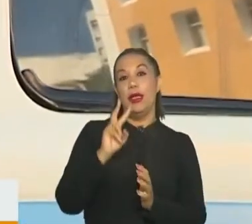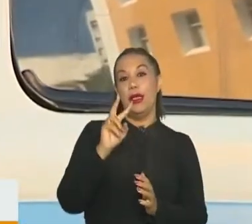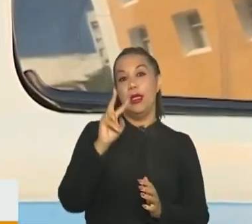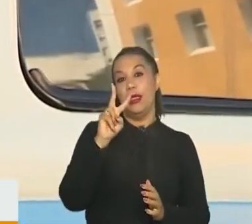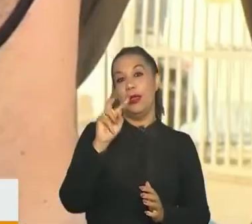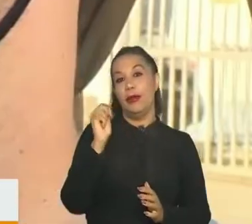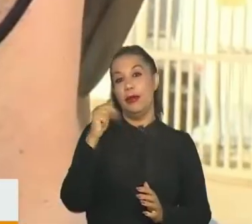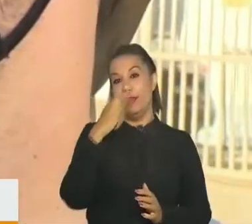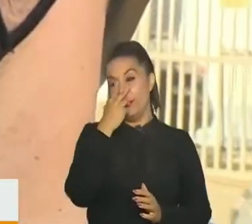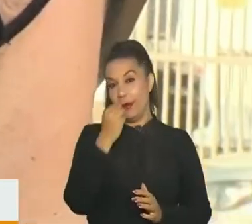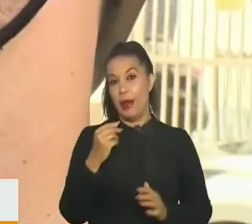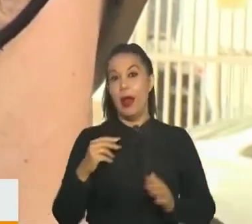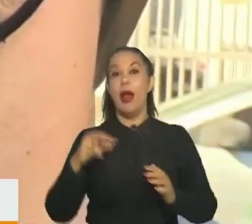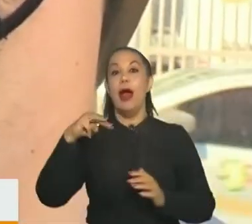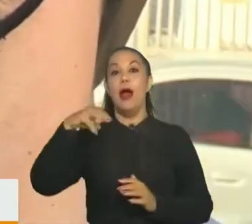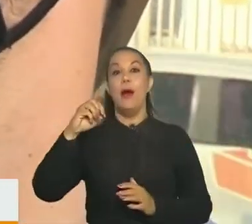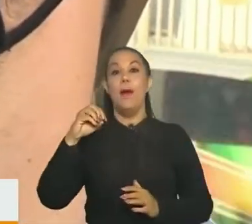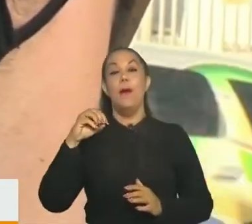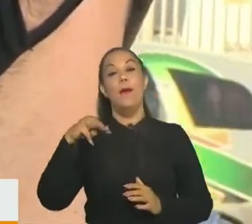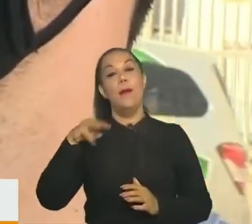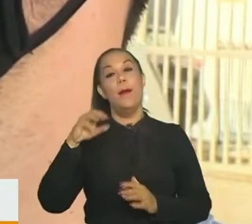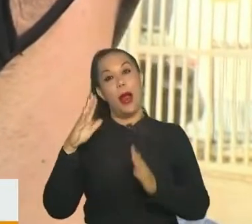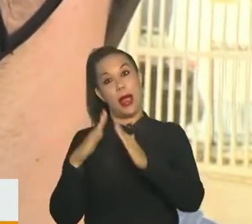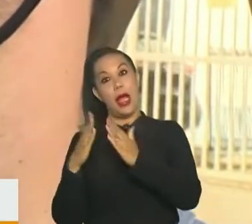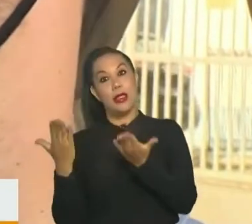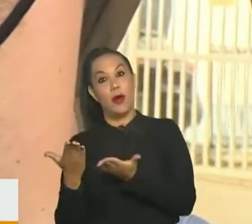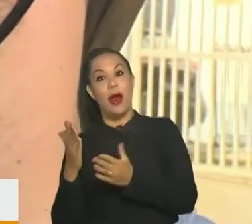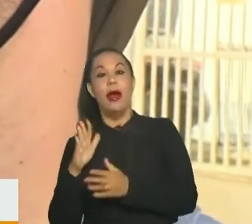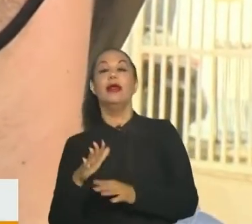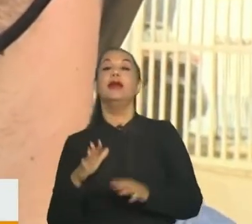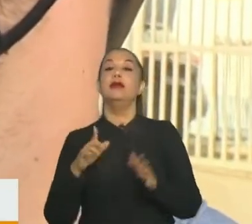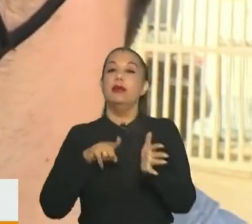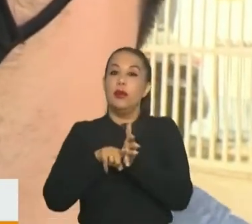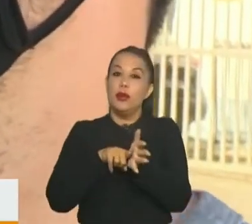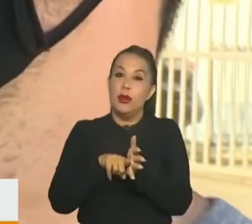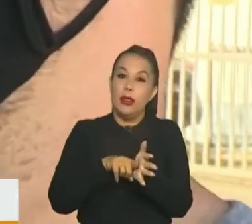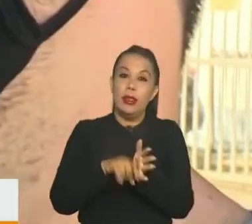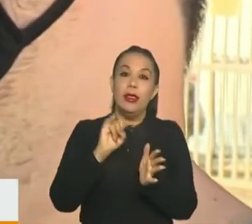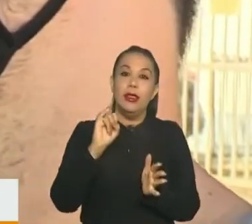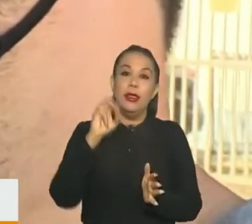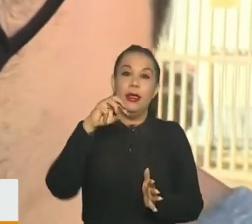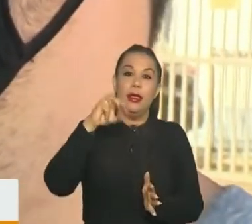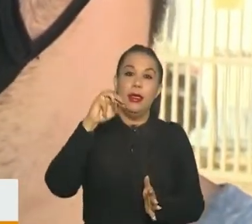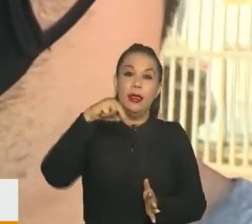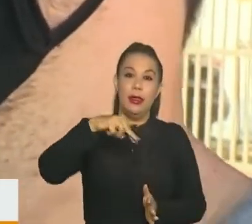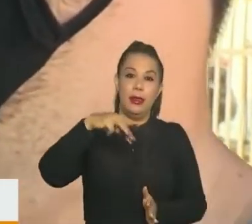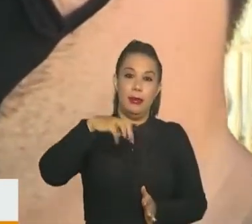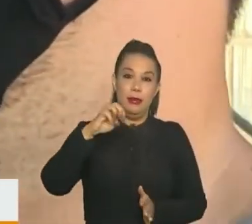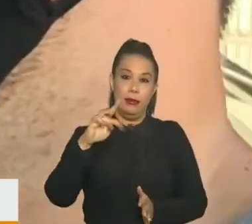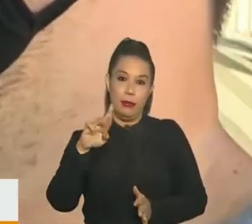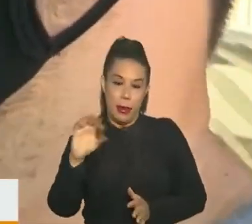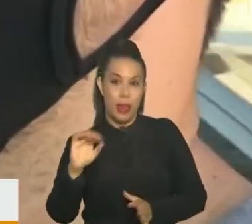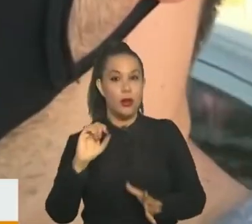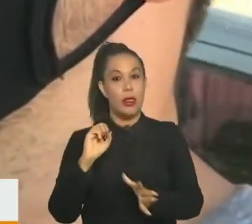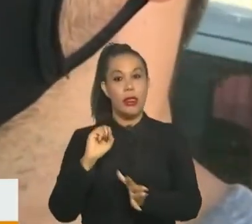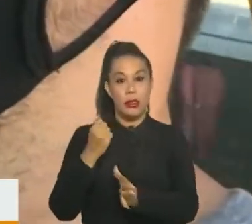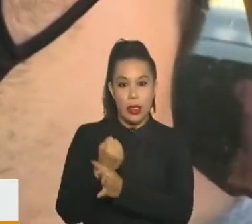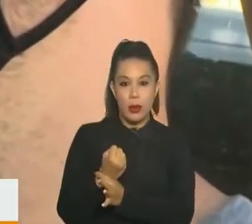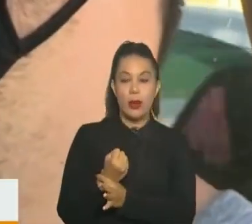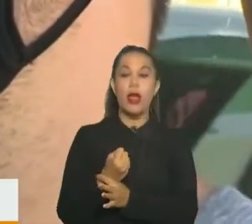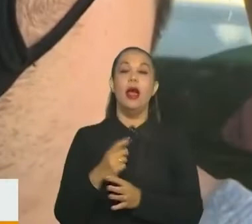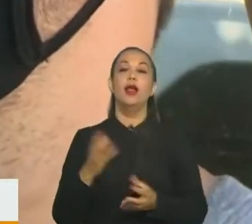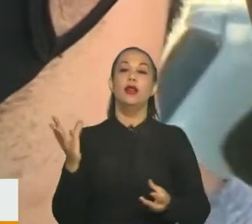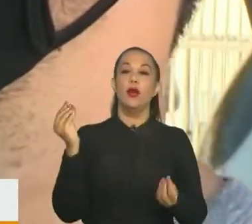para motocasa. Para fazer isso, a gente teve que passar por uma vistoria do Inmetro, onde ele verificou todos os itens de segurança dos móveis que a gente instalou,